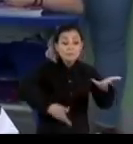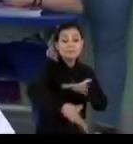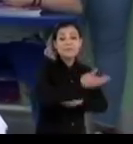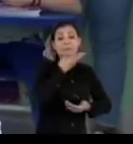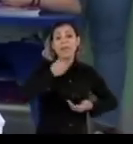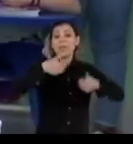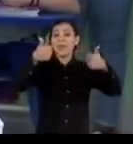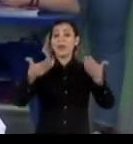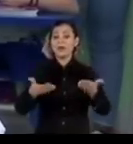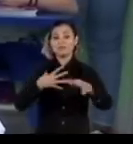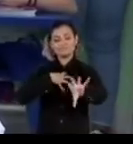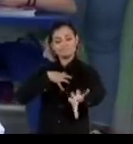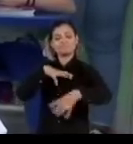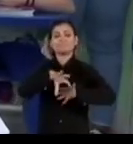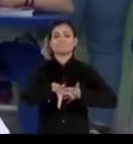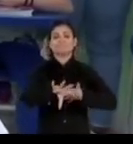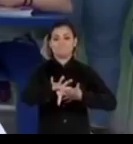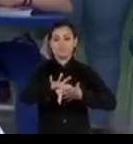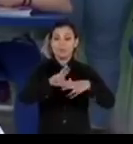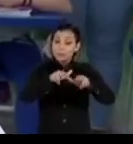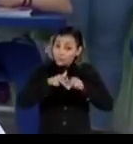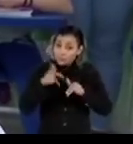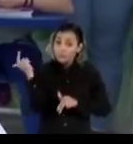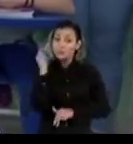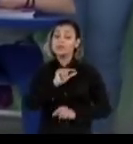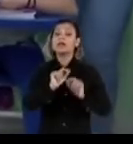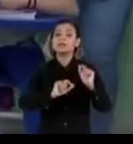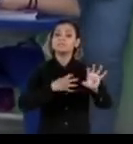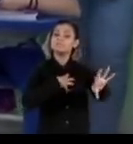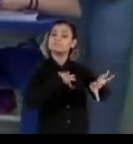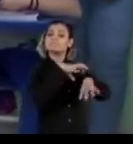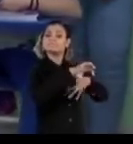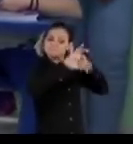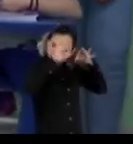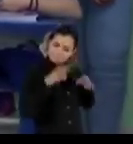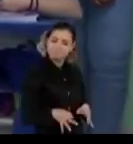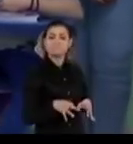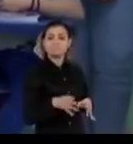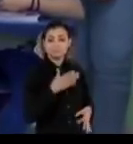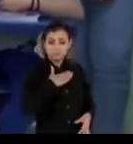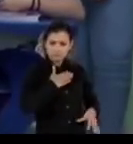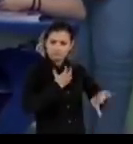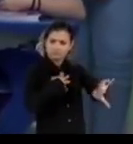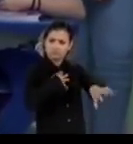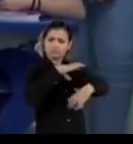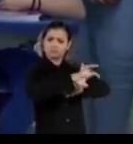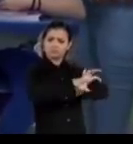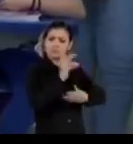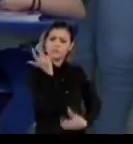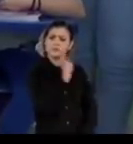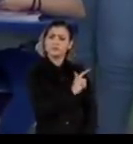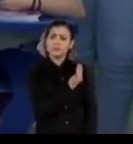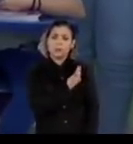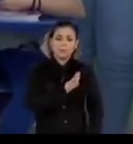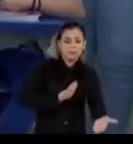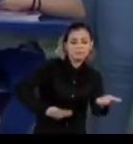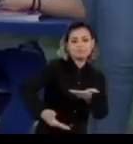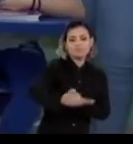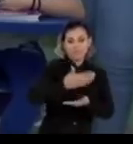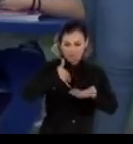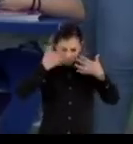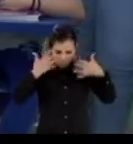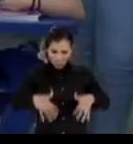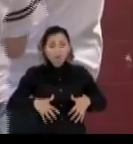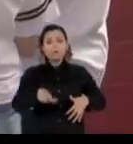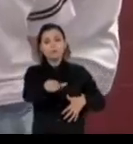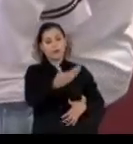se coloca no lugar do outro. Então a gente acaba desenvolvendo uma empatia, né? Então eu me coloco no lugar do amigo. Então o que eu não quero para mim, eu não quero